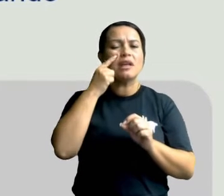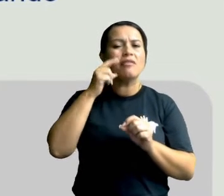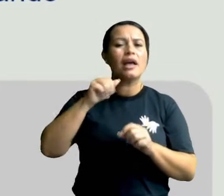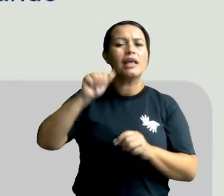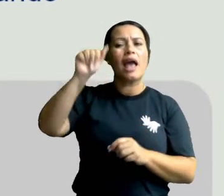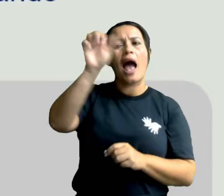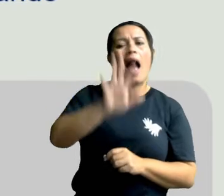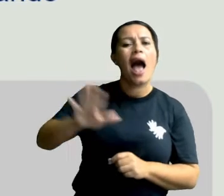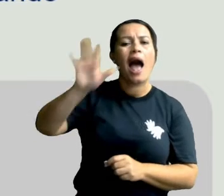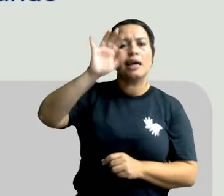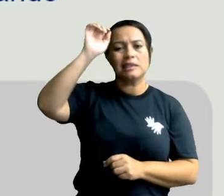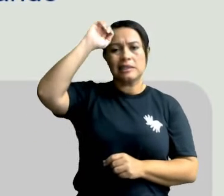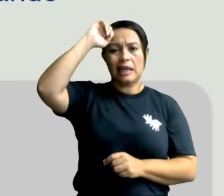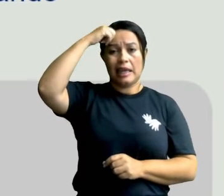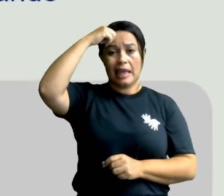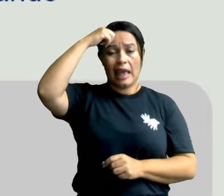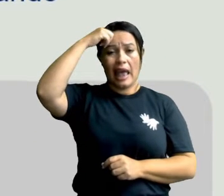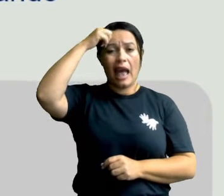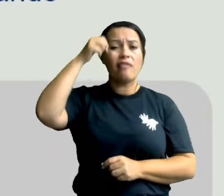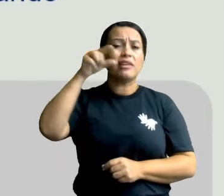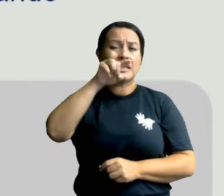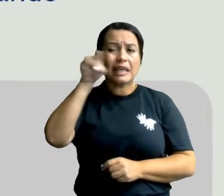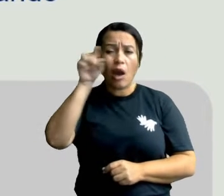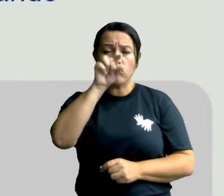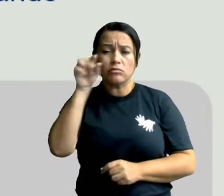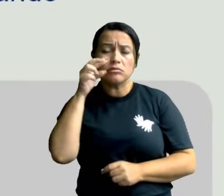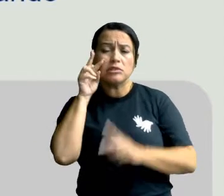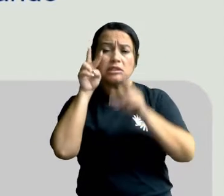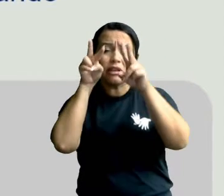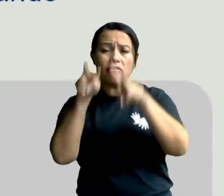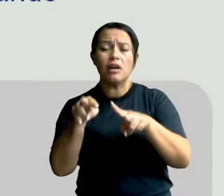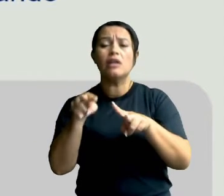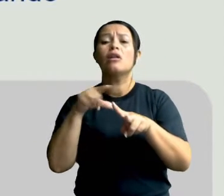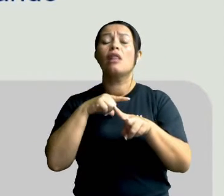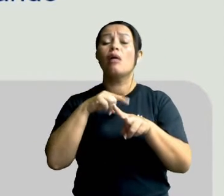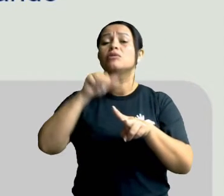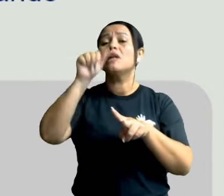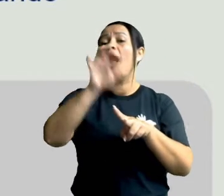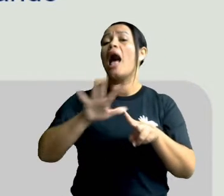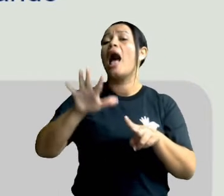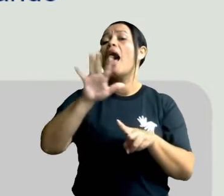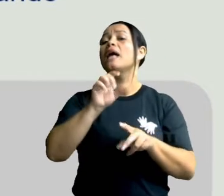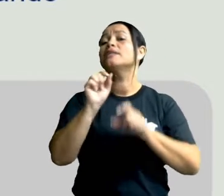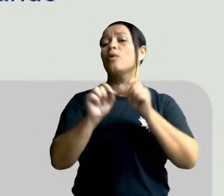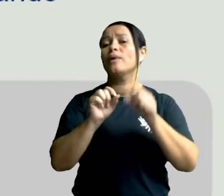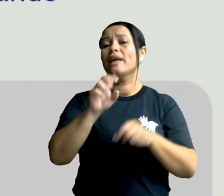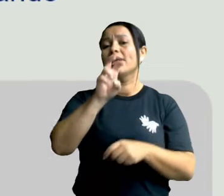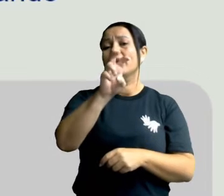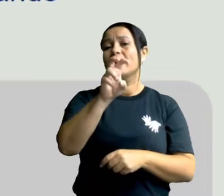que a Ásia e a África, né, eles estão aí com um grande número. A Ásia com